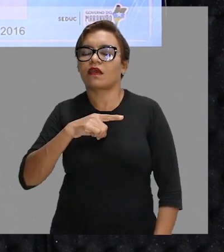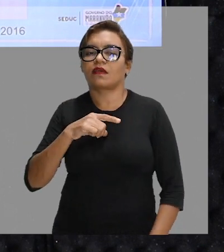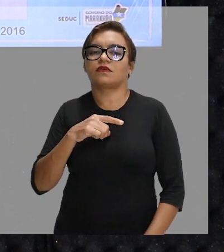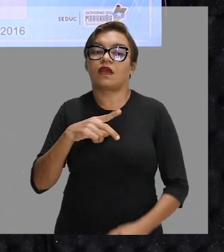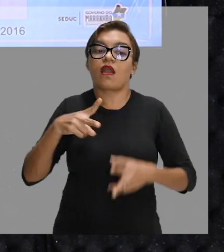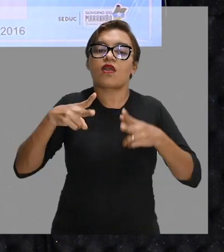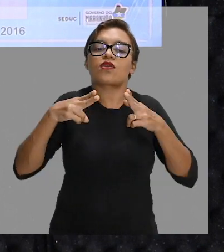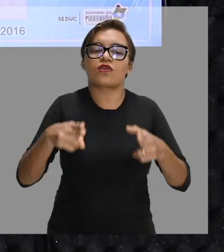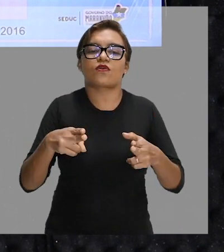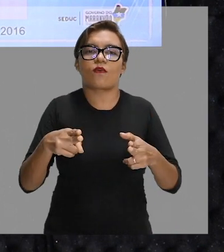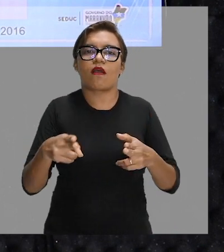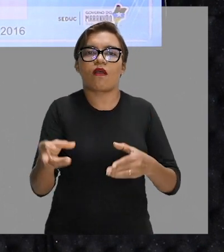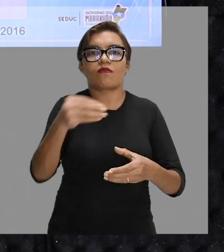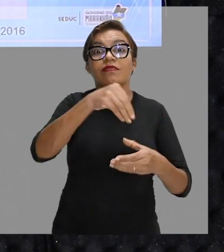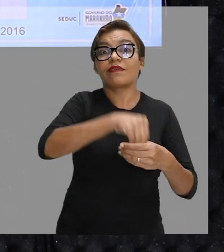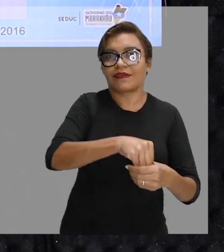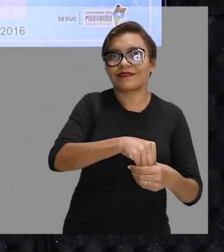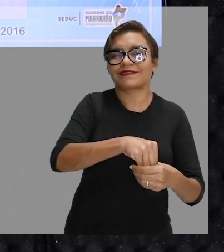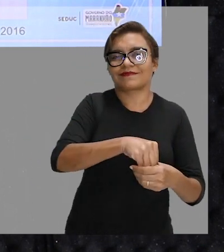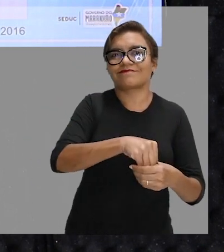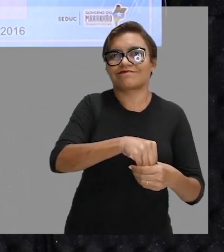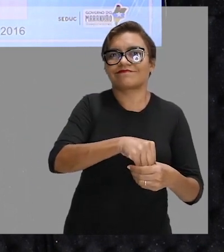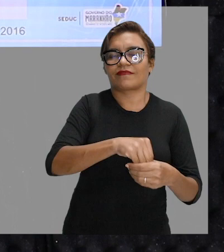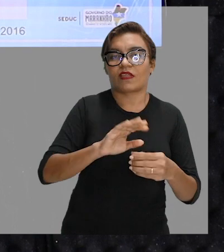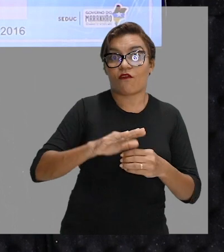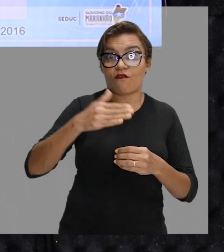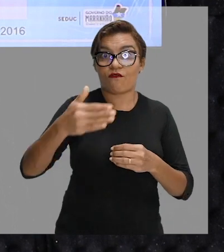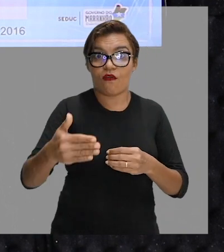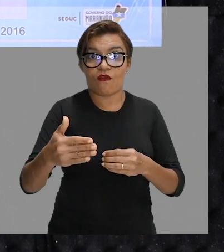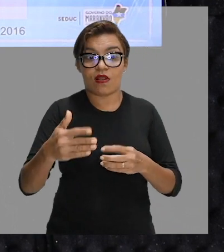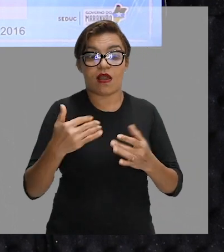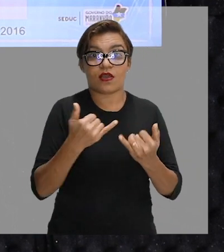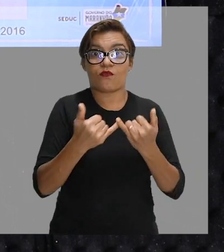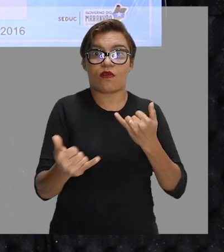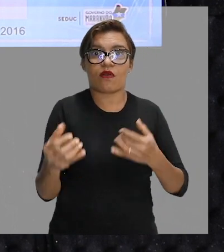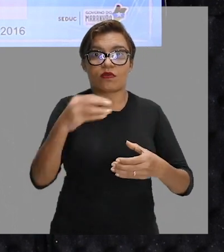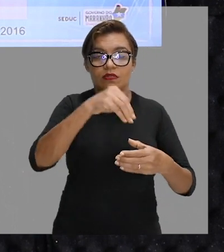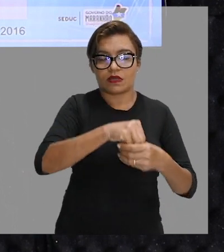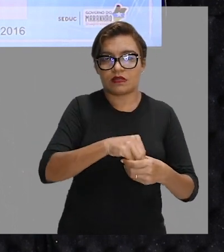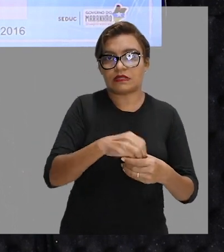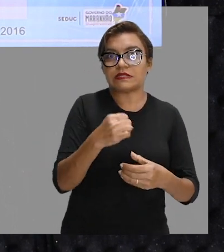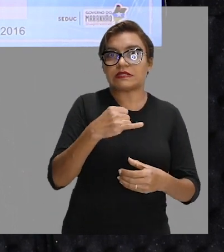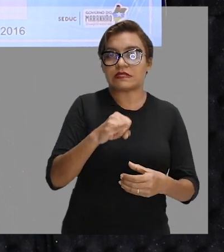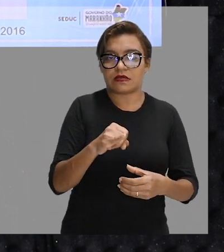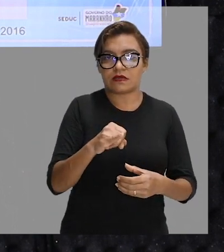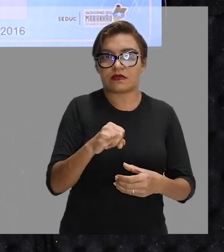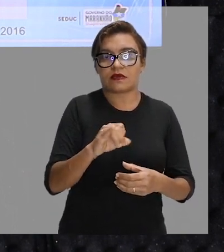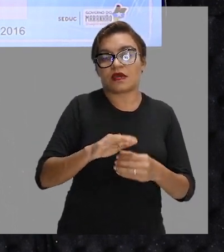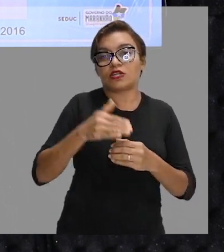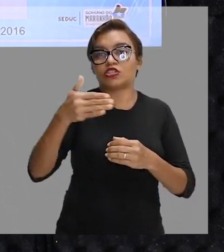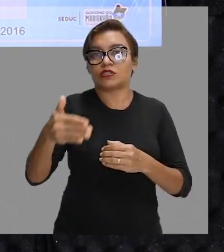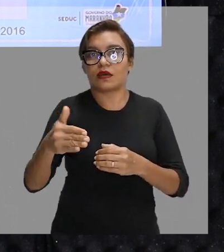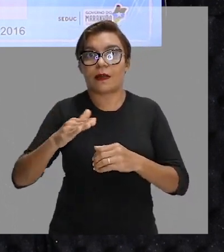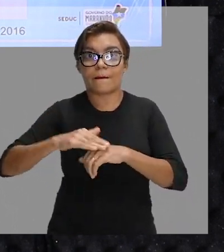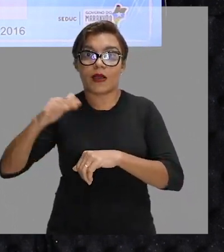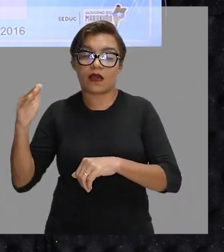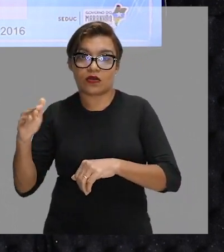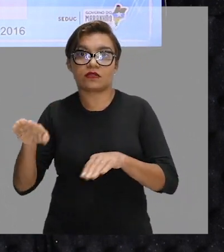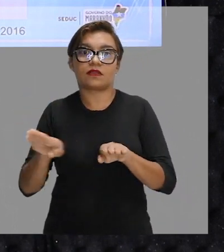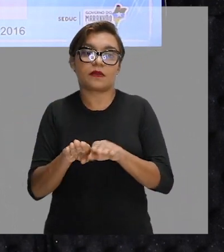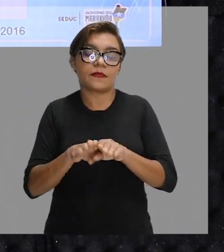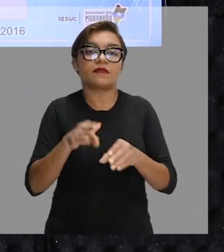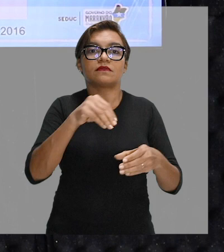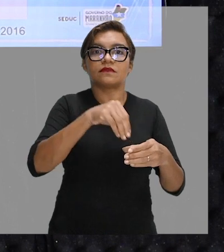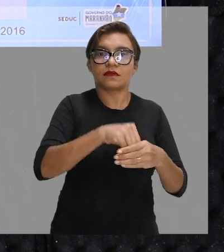se iguale à pressão externa. Quanto maior for a pressão externa, maior será a temperatura